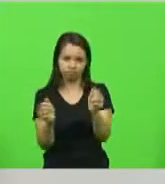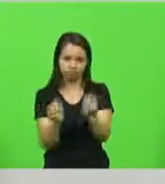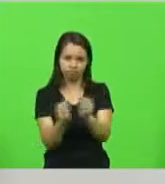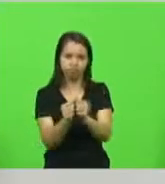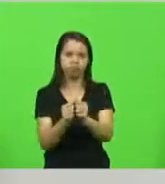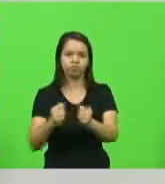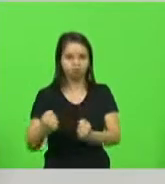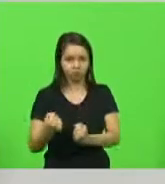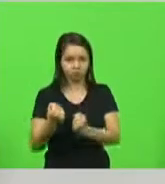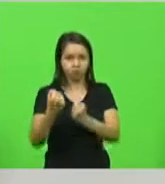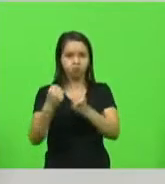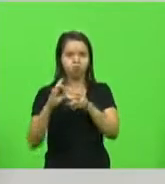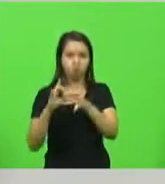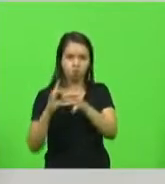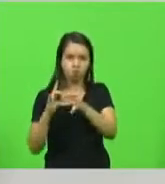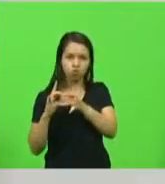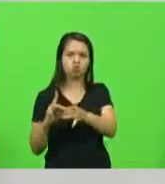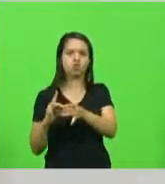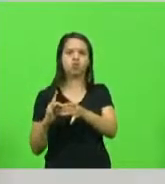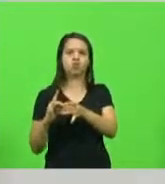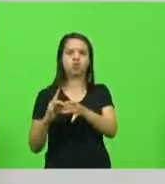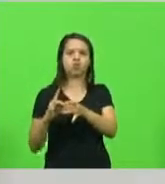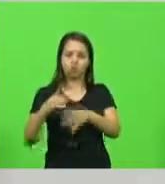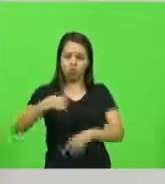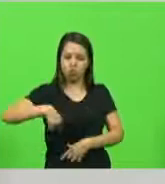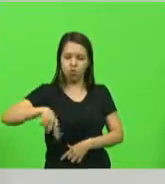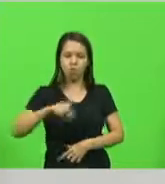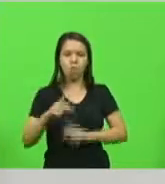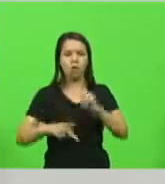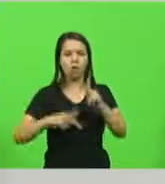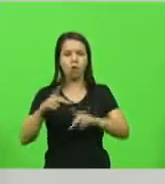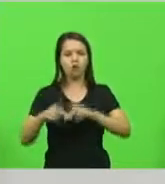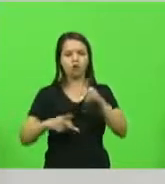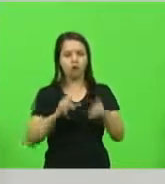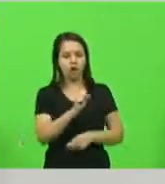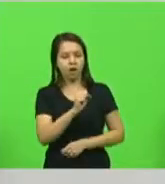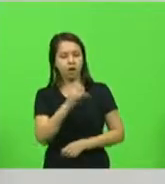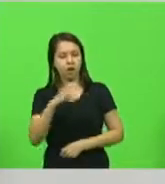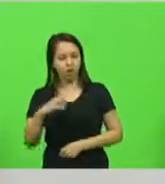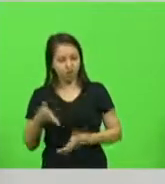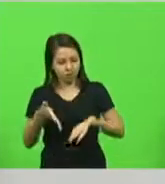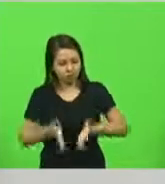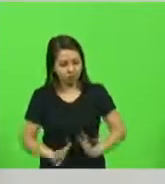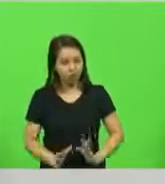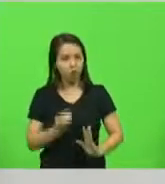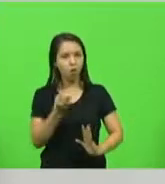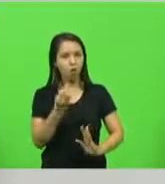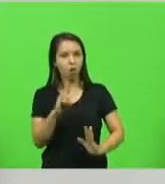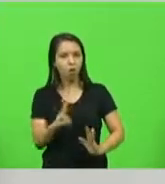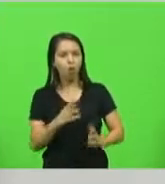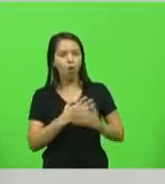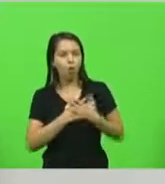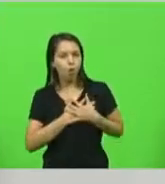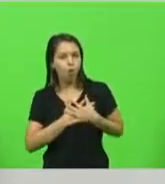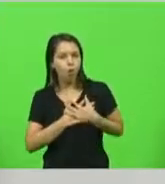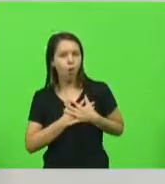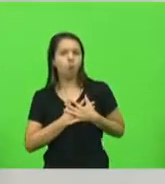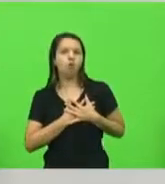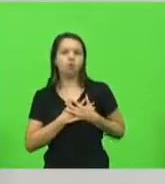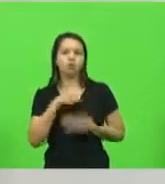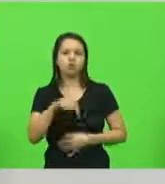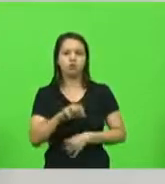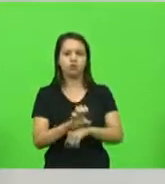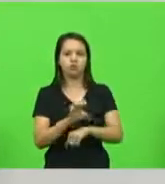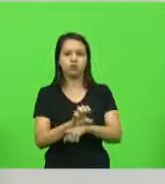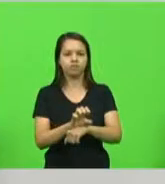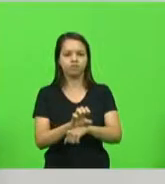irmanados como catarinenses que somos, de nascimento ou de coração. Já somos um grande Estado, mas poderemos